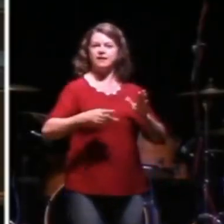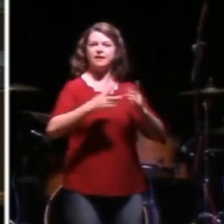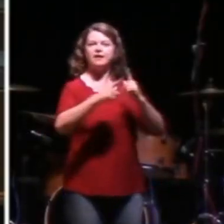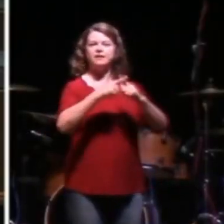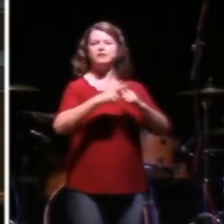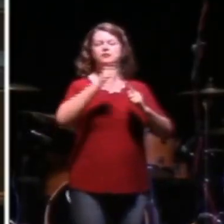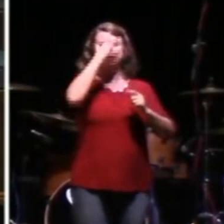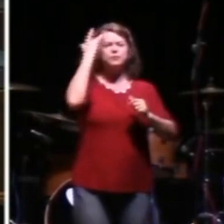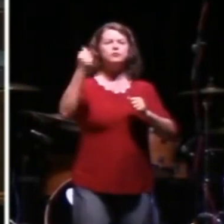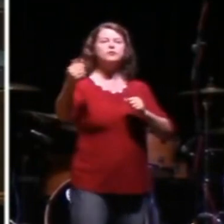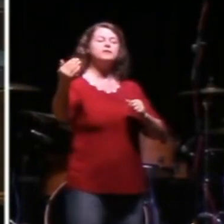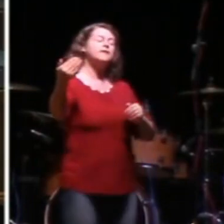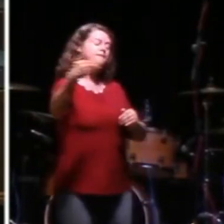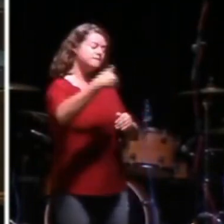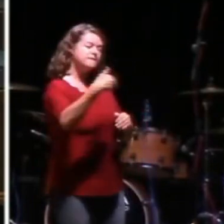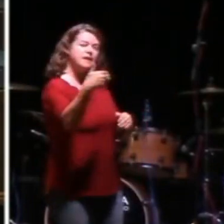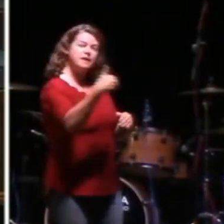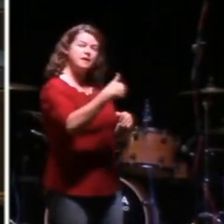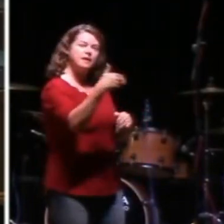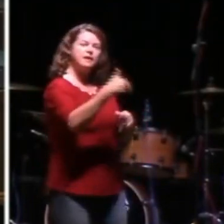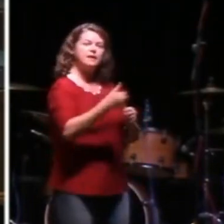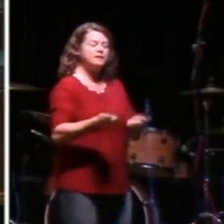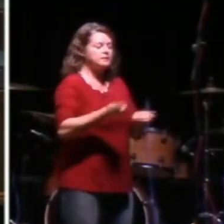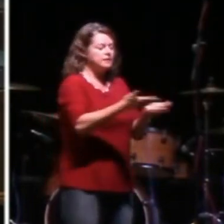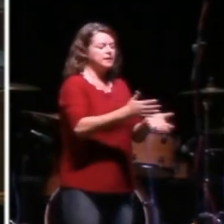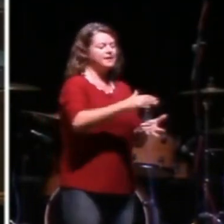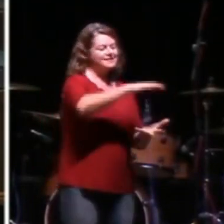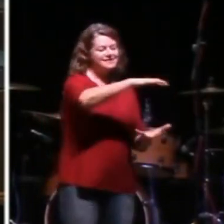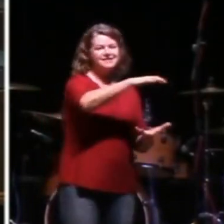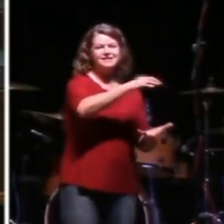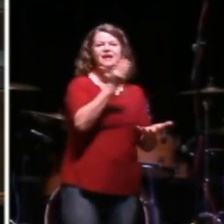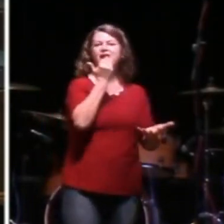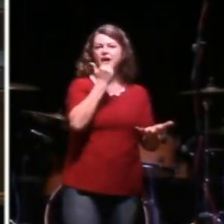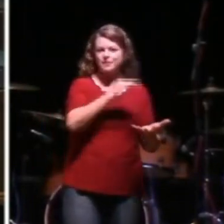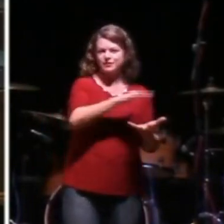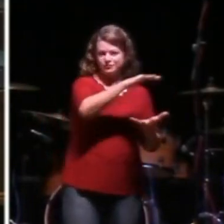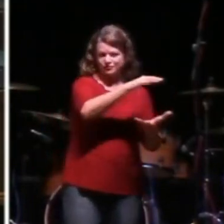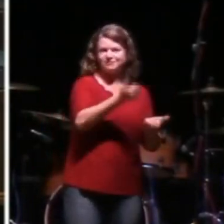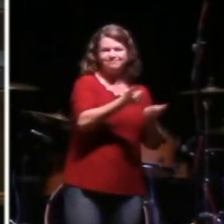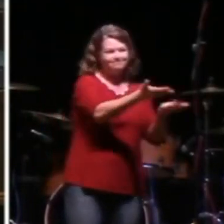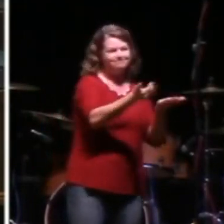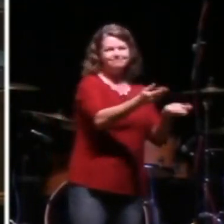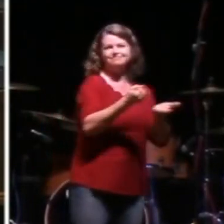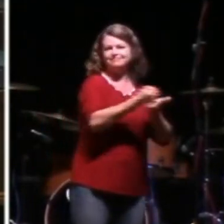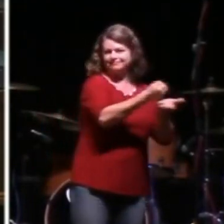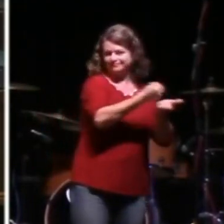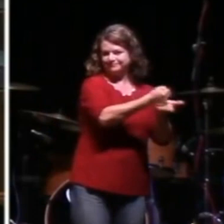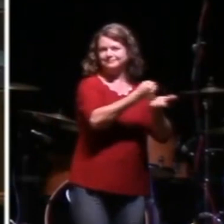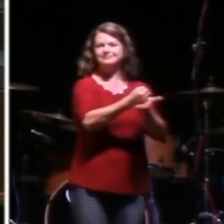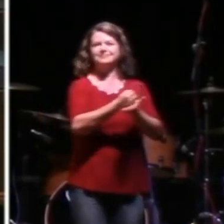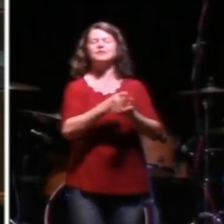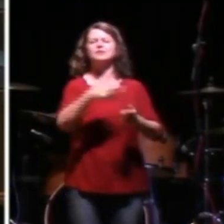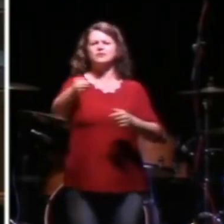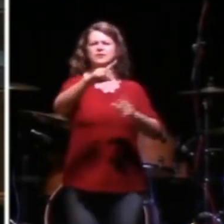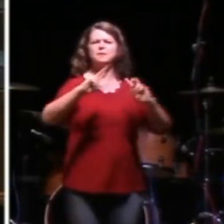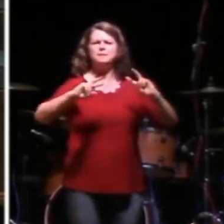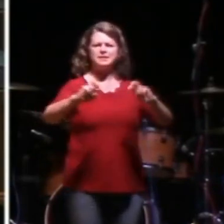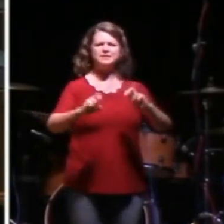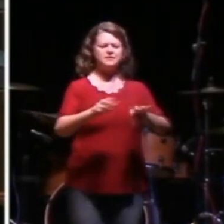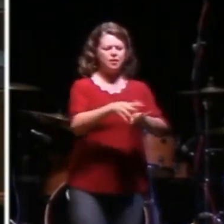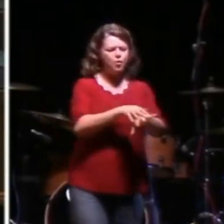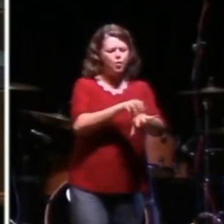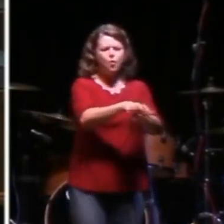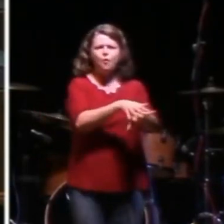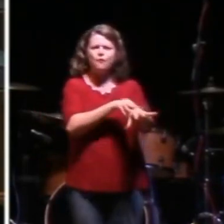básicas muita gente levou vocês as músicas mais oramos por muitas pessoas se vocês perceberam estávamos todos nós de luvas